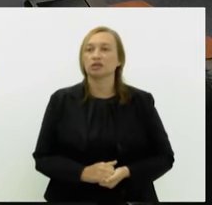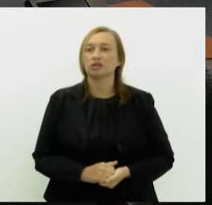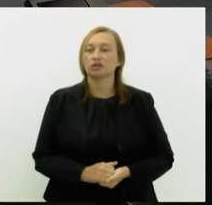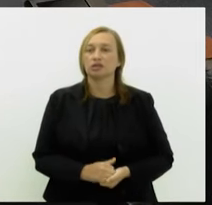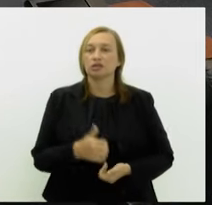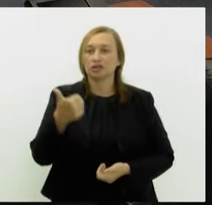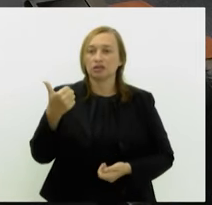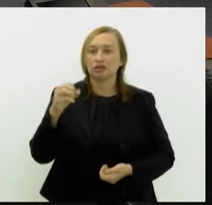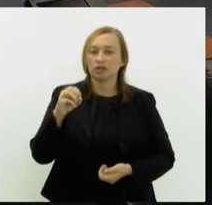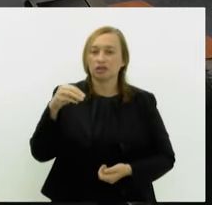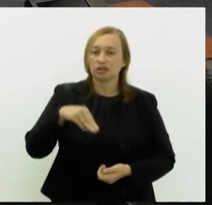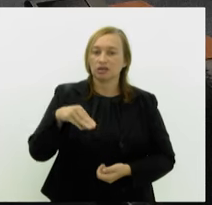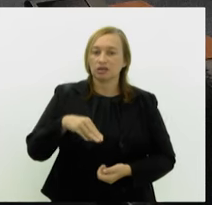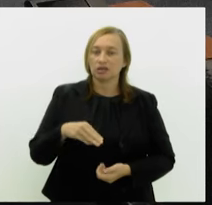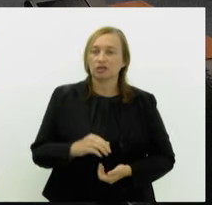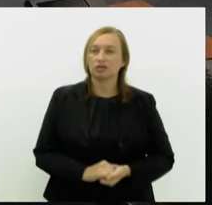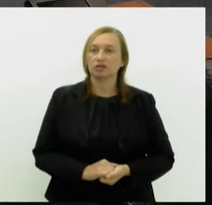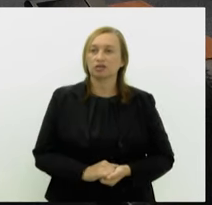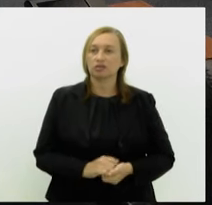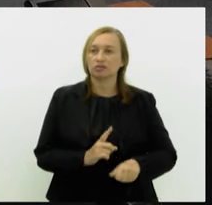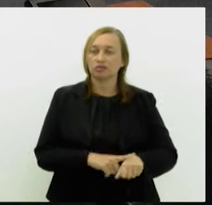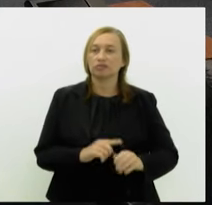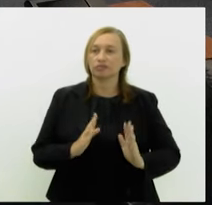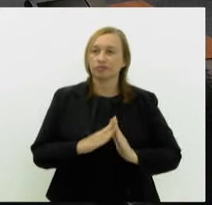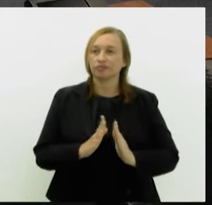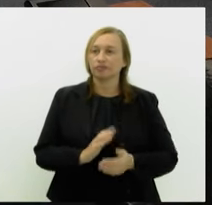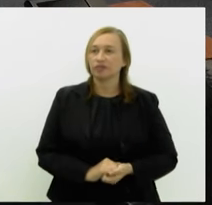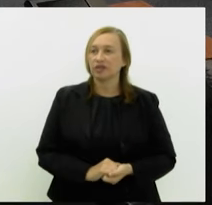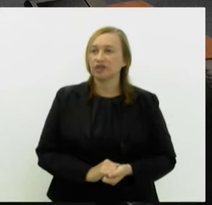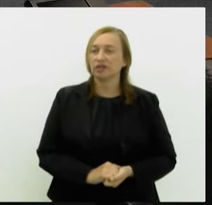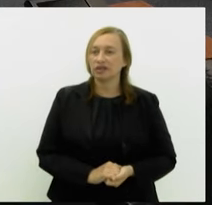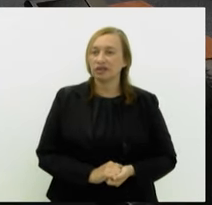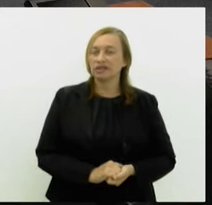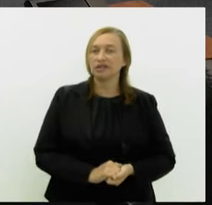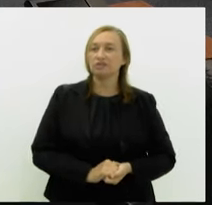a senhora dispõe de 10 minutos regimentais.